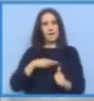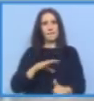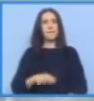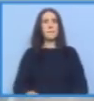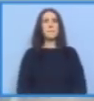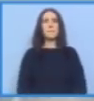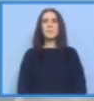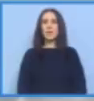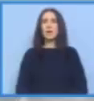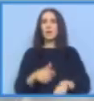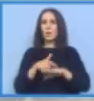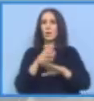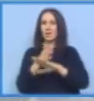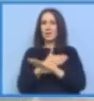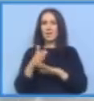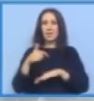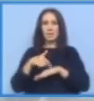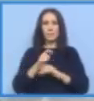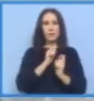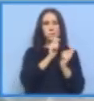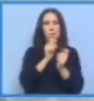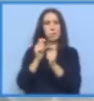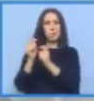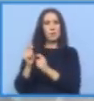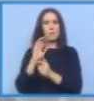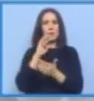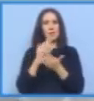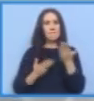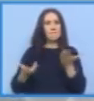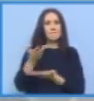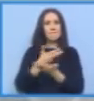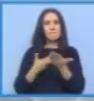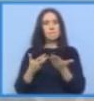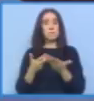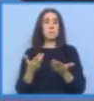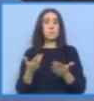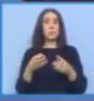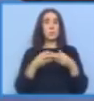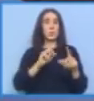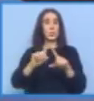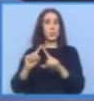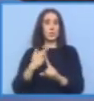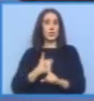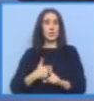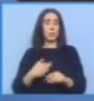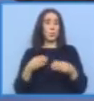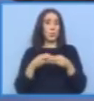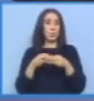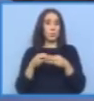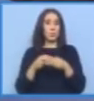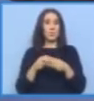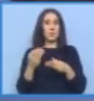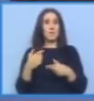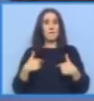divisão das horas, dos tempos, para que sejam dinamizados por das diversas comunidades cristãs ou grupos da